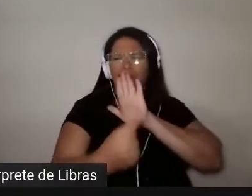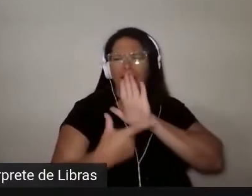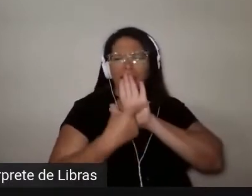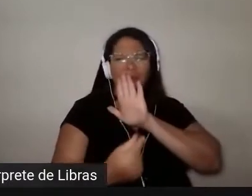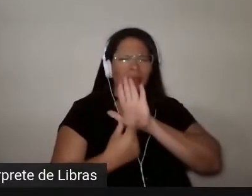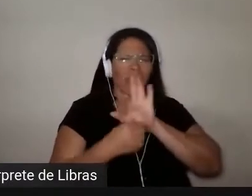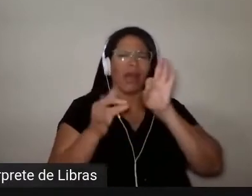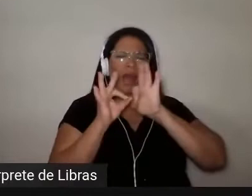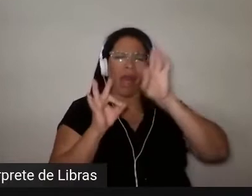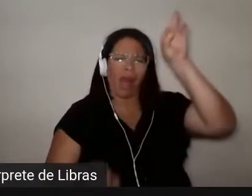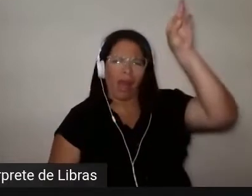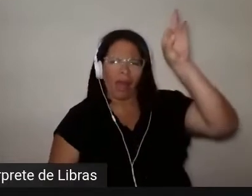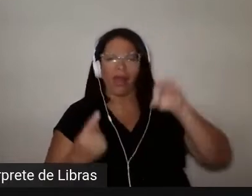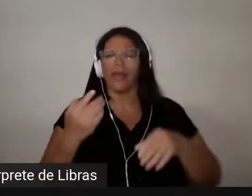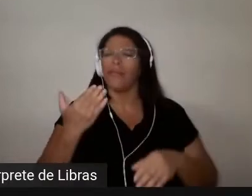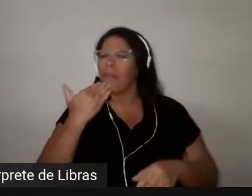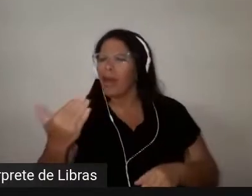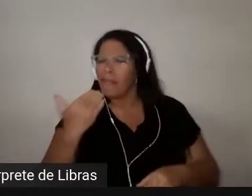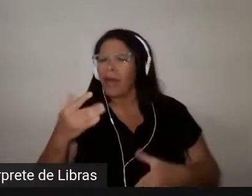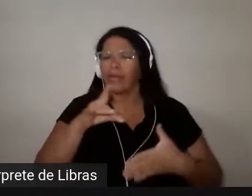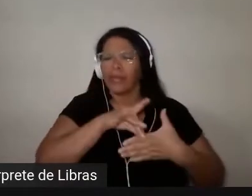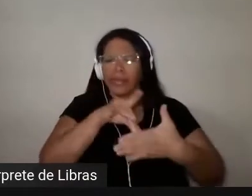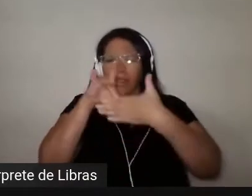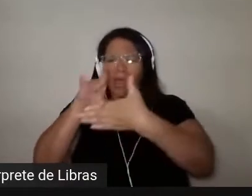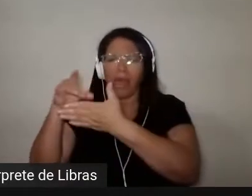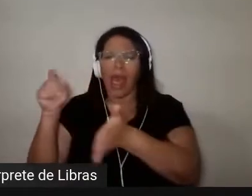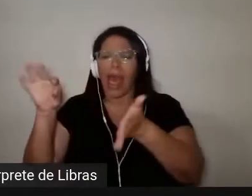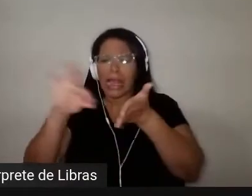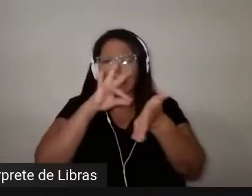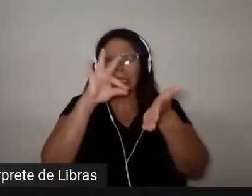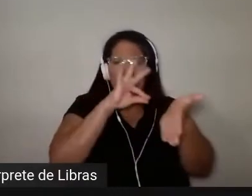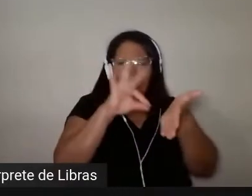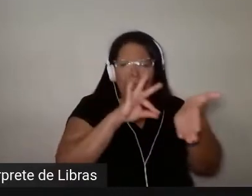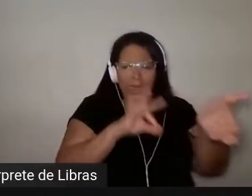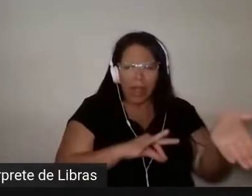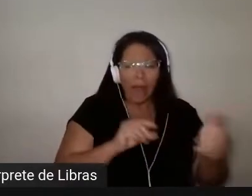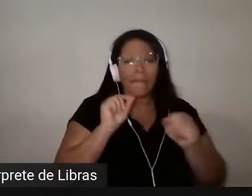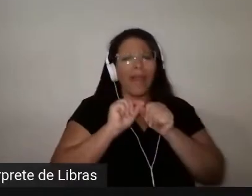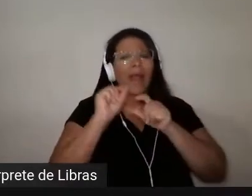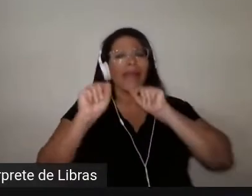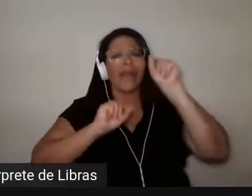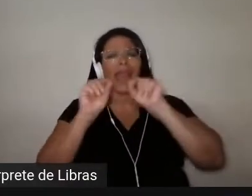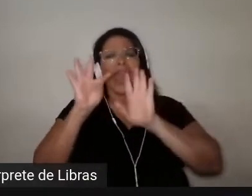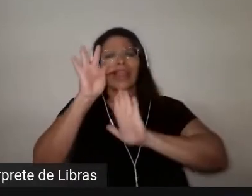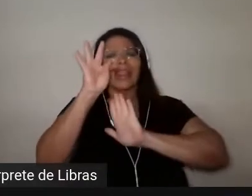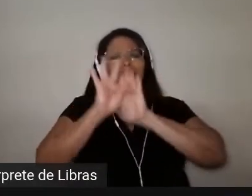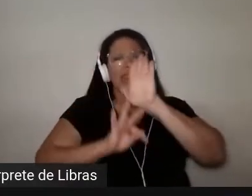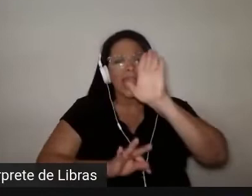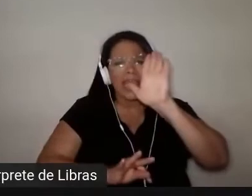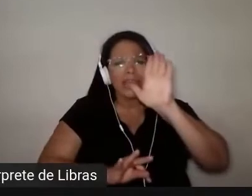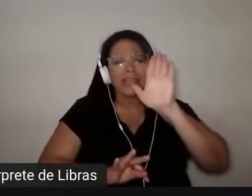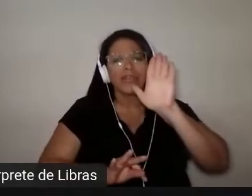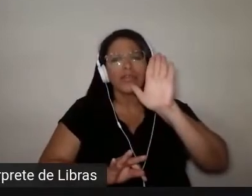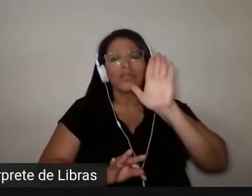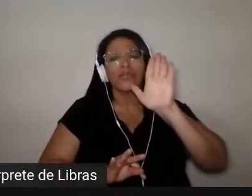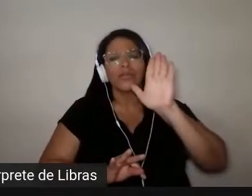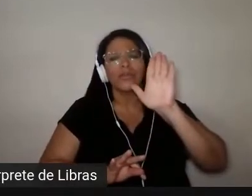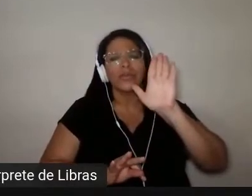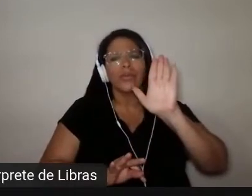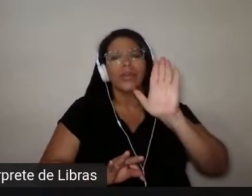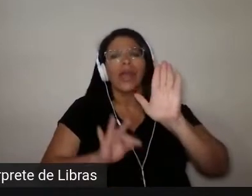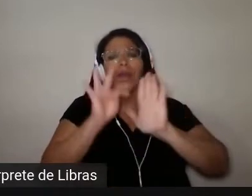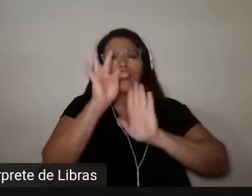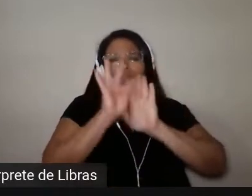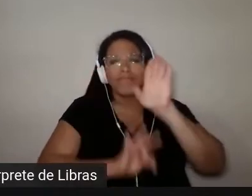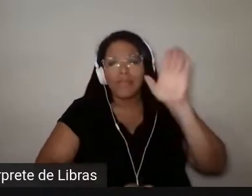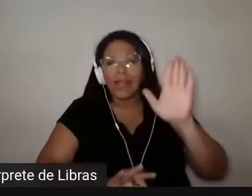reúne ali um deputado assina e os líderes todos para tentar conformar um te, né? Tentar conseguir um destaque e conformar um